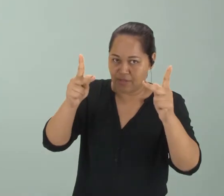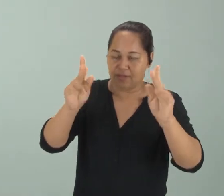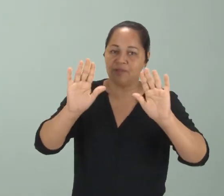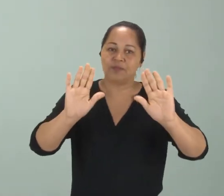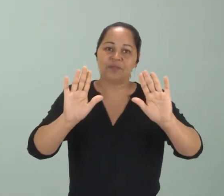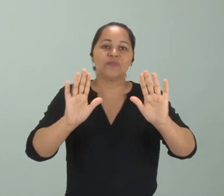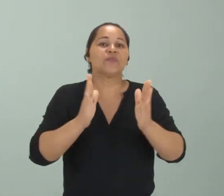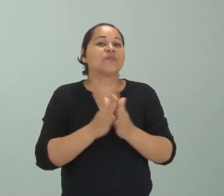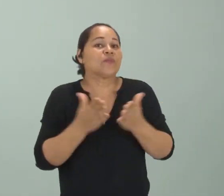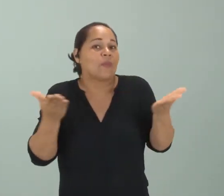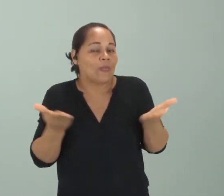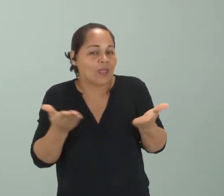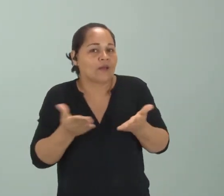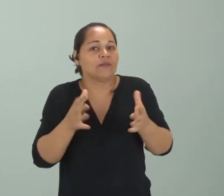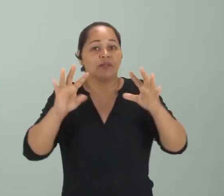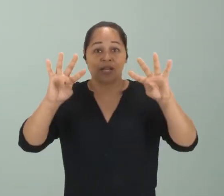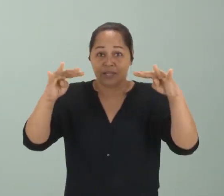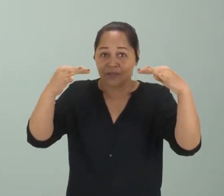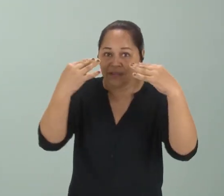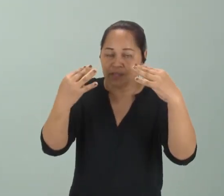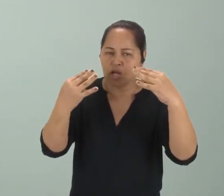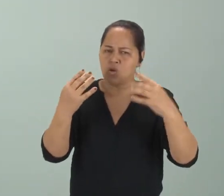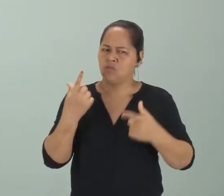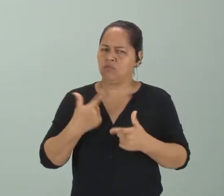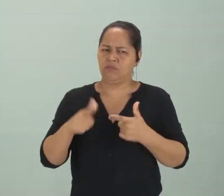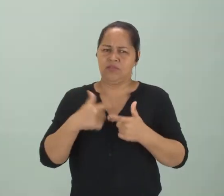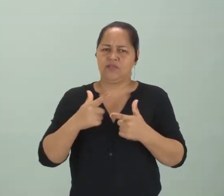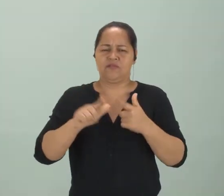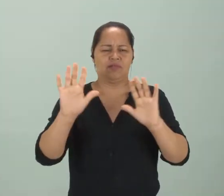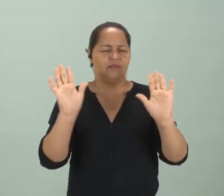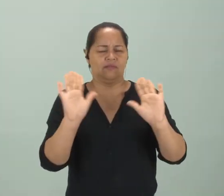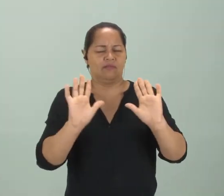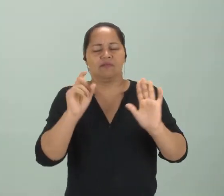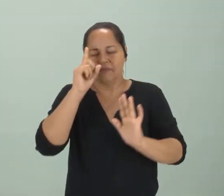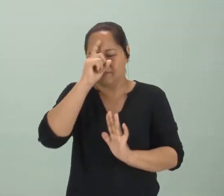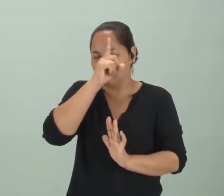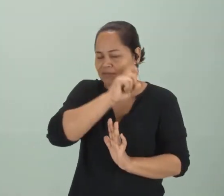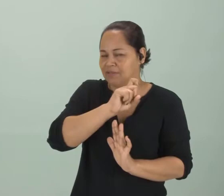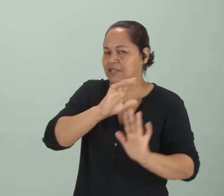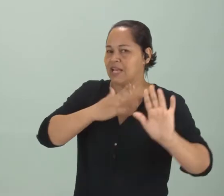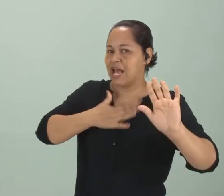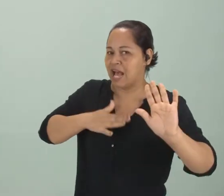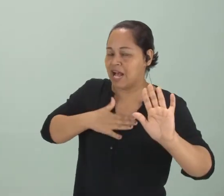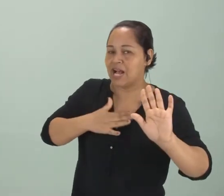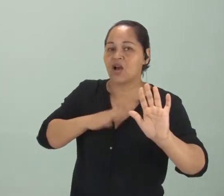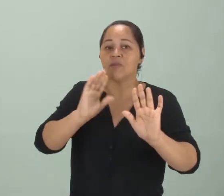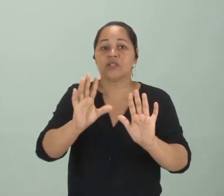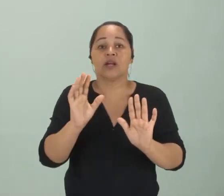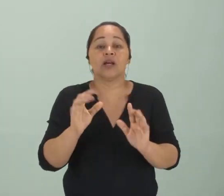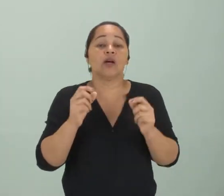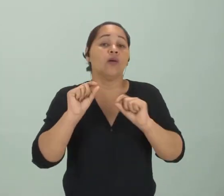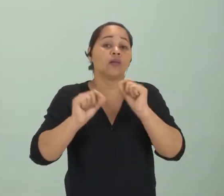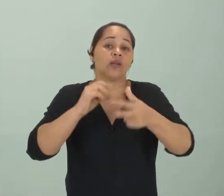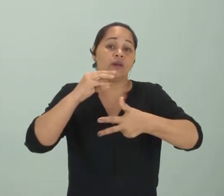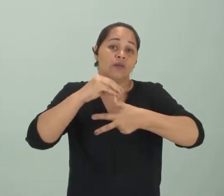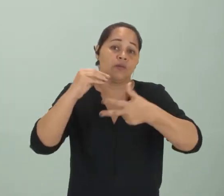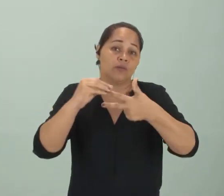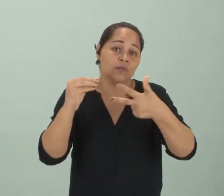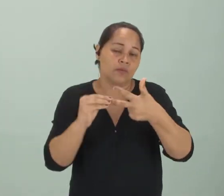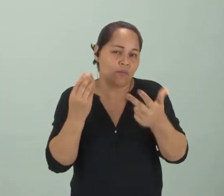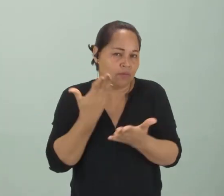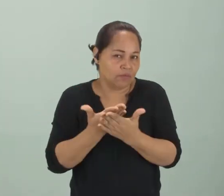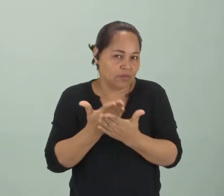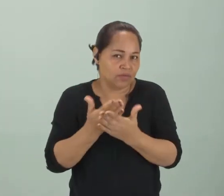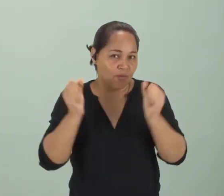muito. Eu quero muito a tua atenção, não é complicado, você vai conseguir e esse é um conteúdo que é importante para o Enem e para a sua vida que você